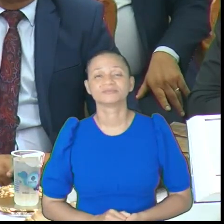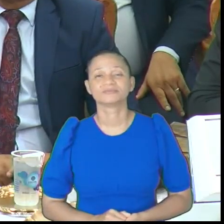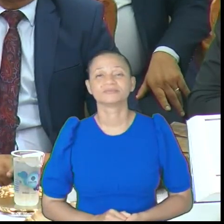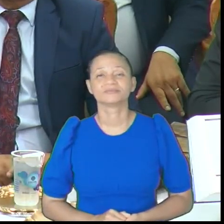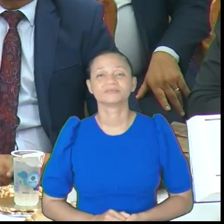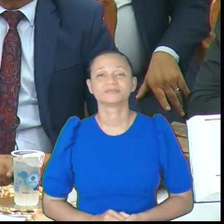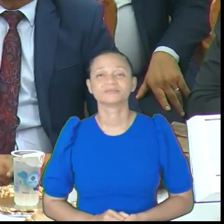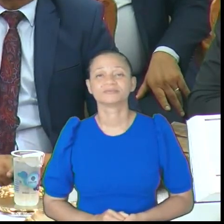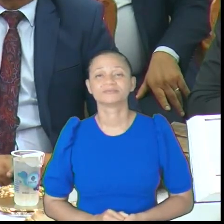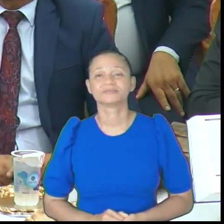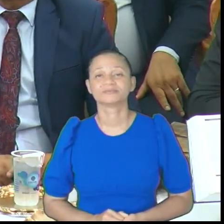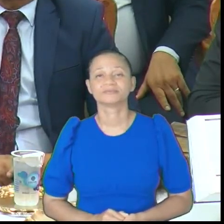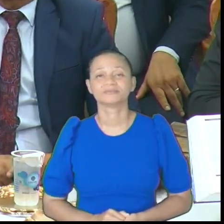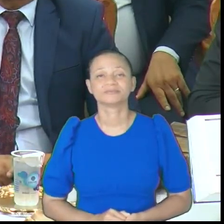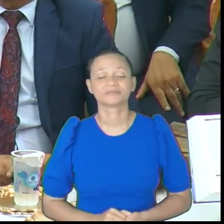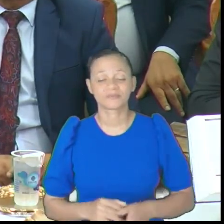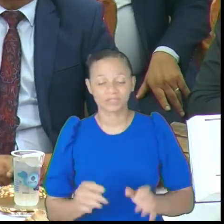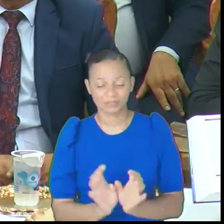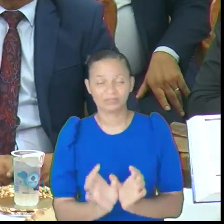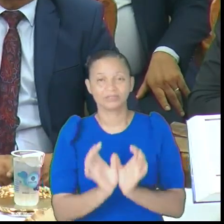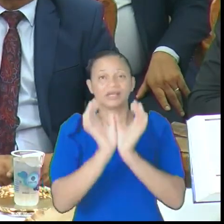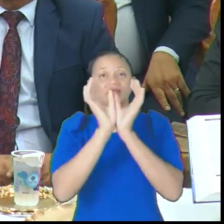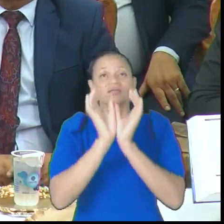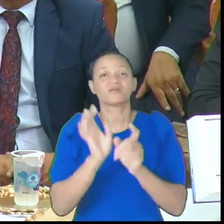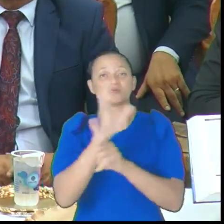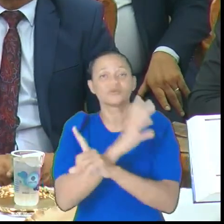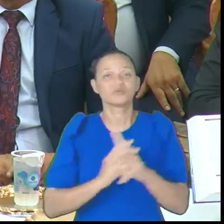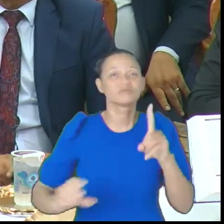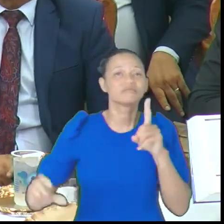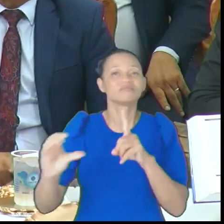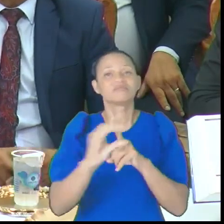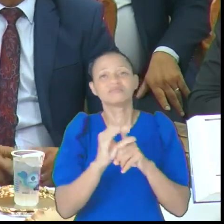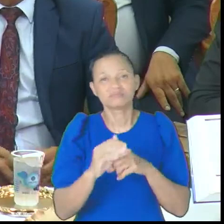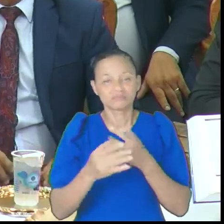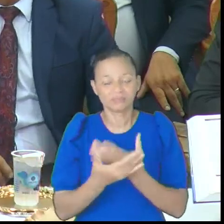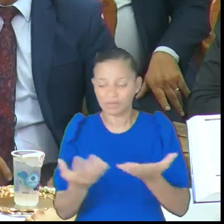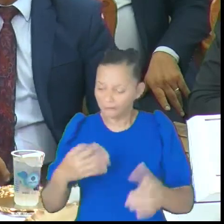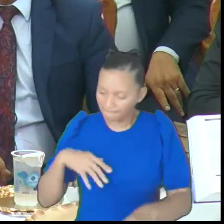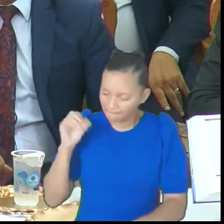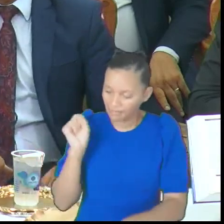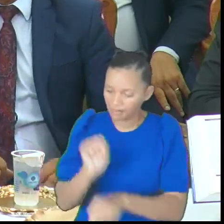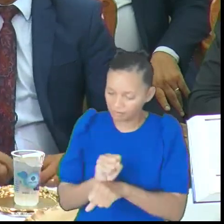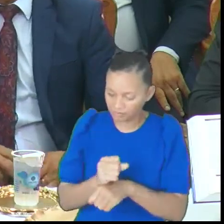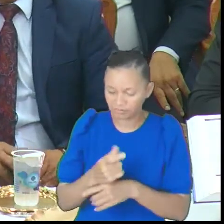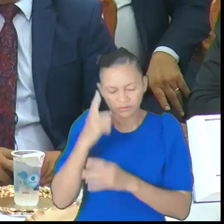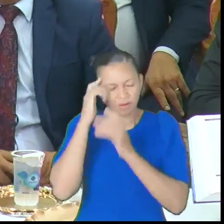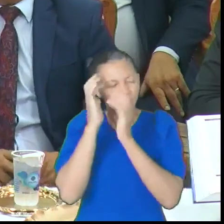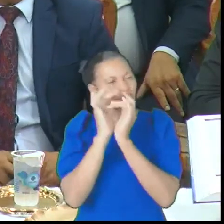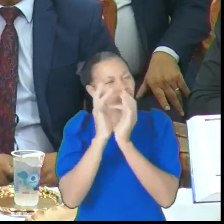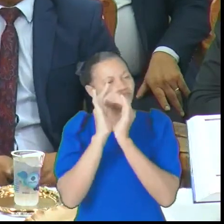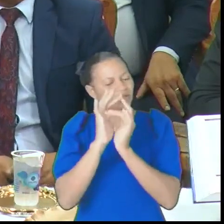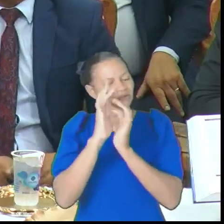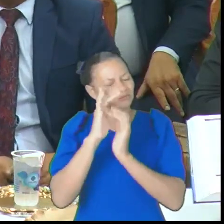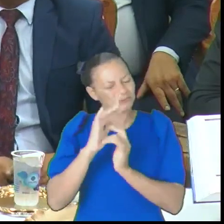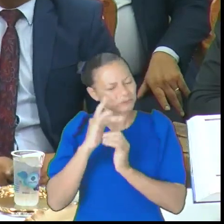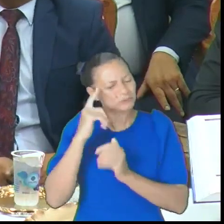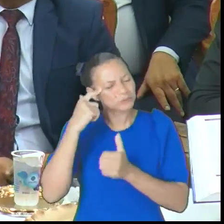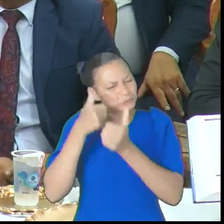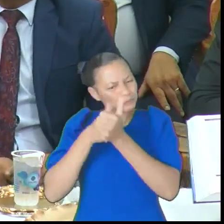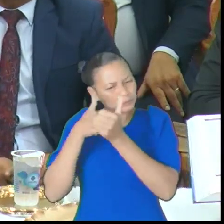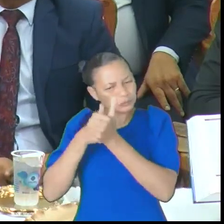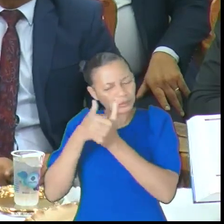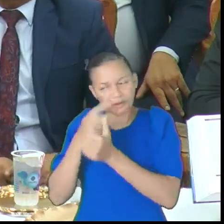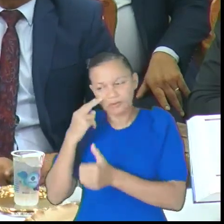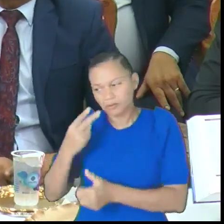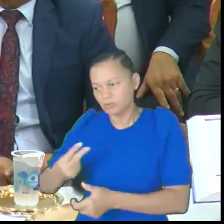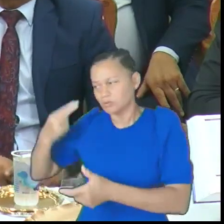Santa Ceia é um dos cultos para a gente parar refletir, raciocinar, olhando para o